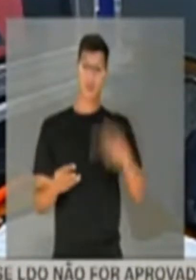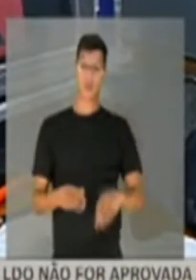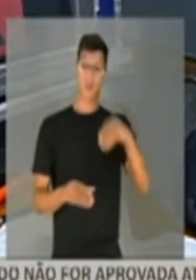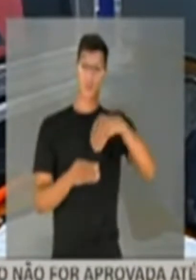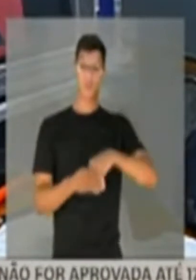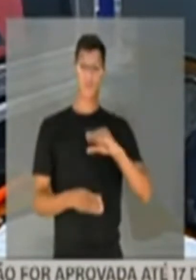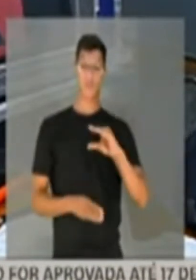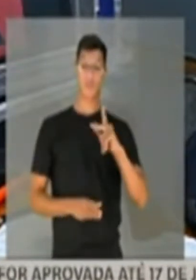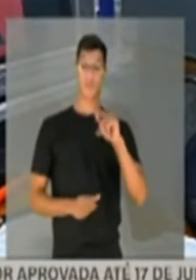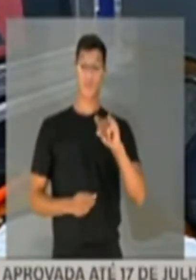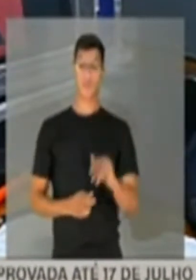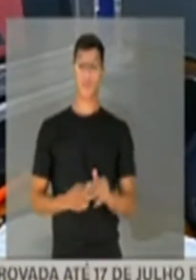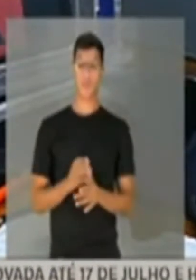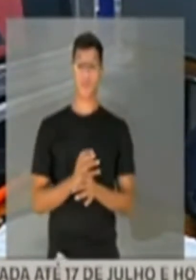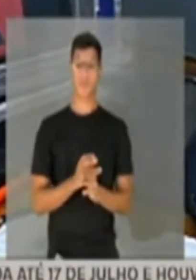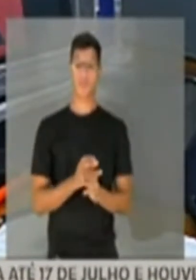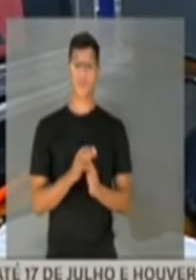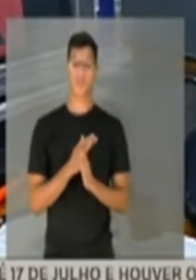dentro dessa CPI.